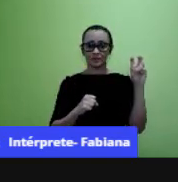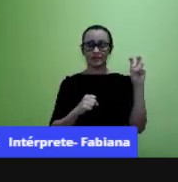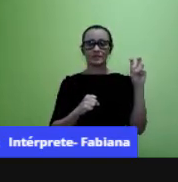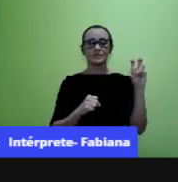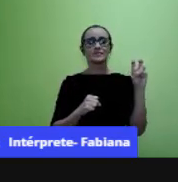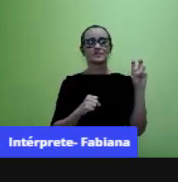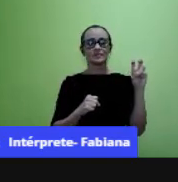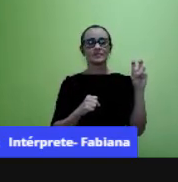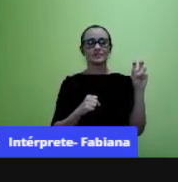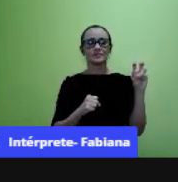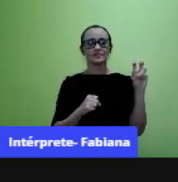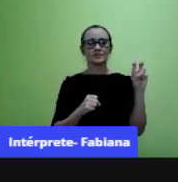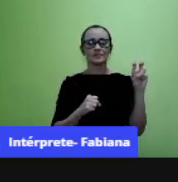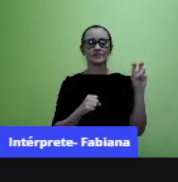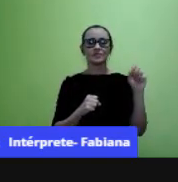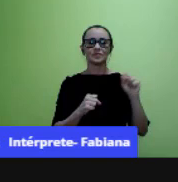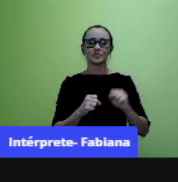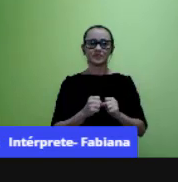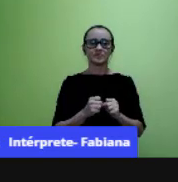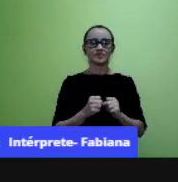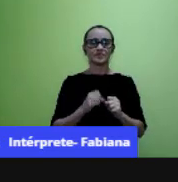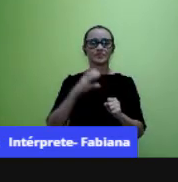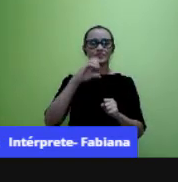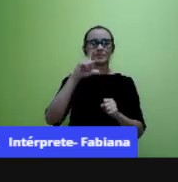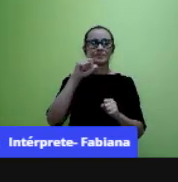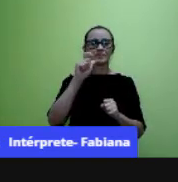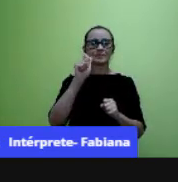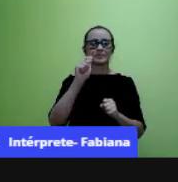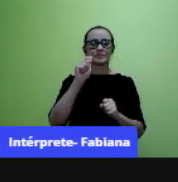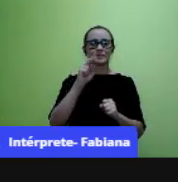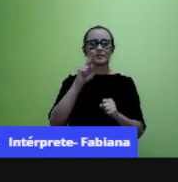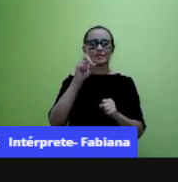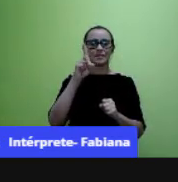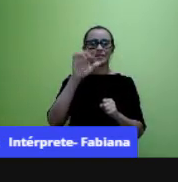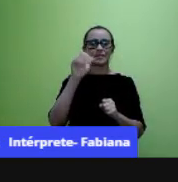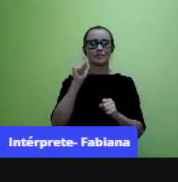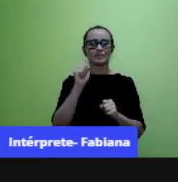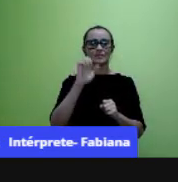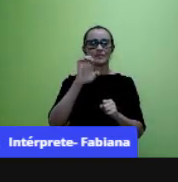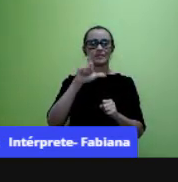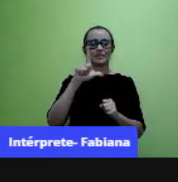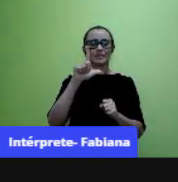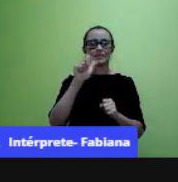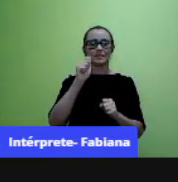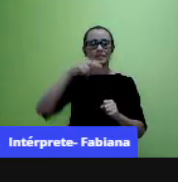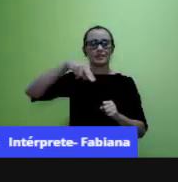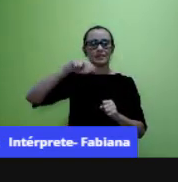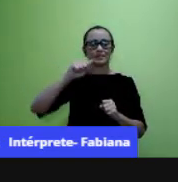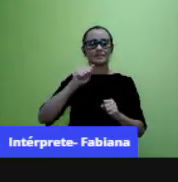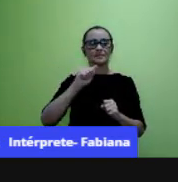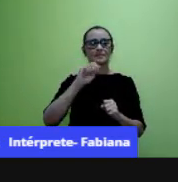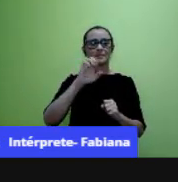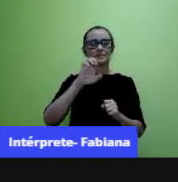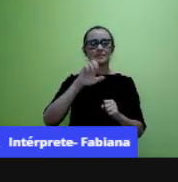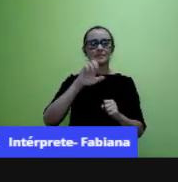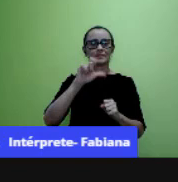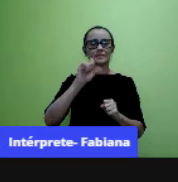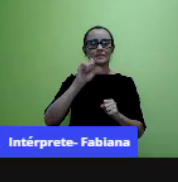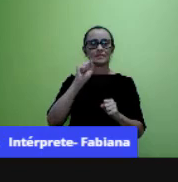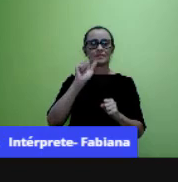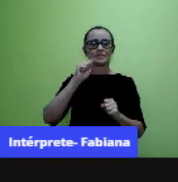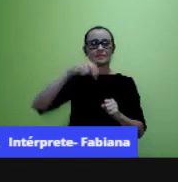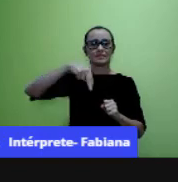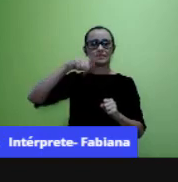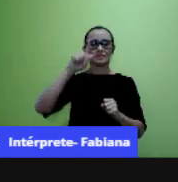composta por 5 integrantes: Cláudia Renata Rodrigues Xavier, Eliana de Matos Carvalho, Elisângela